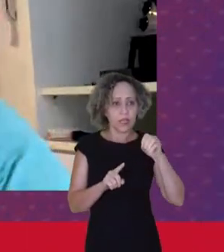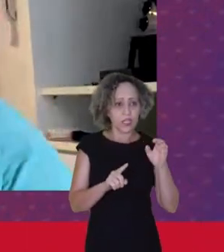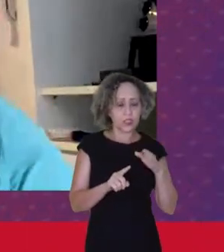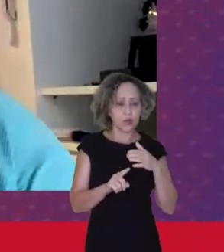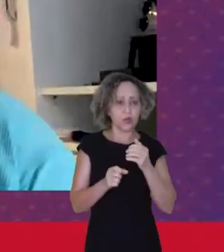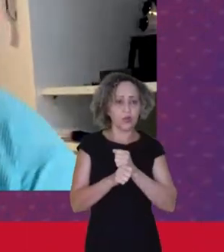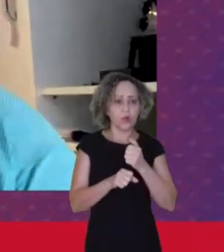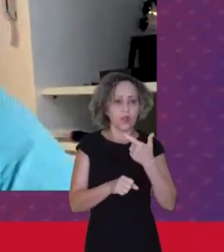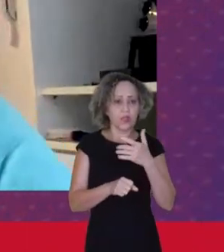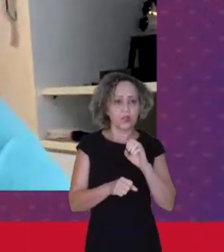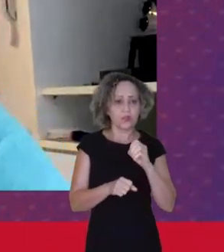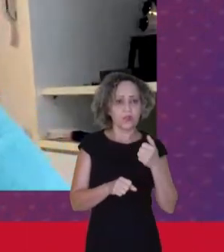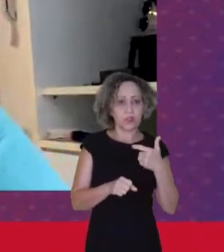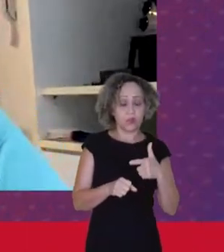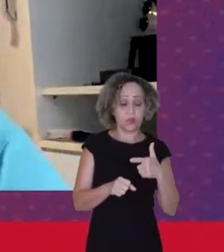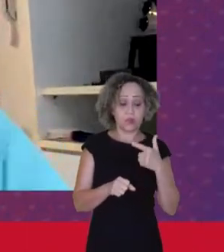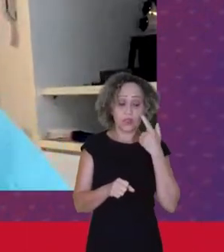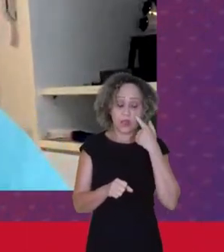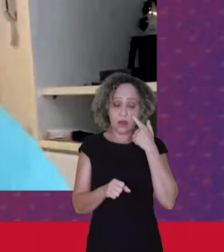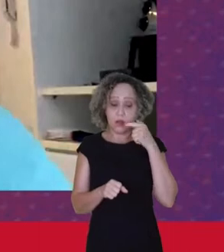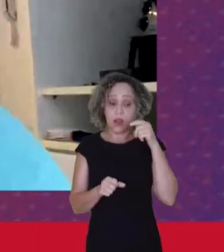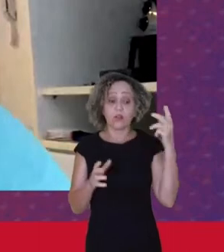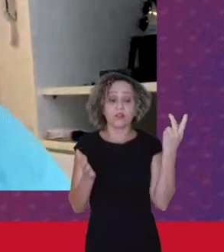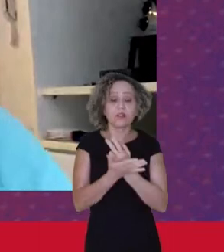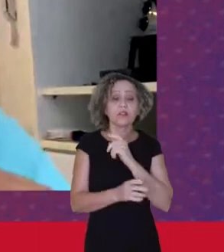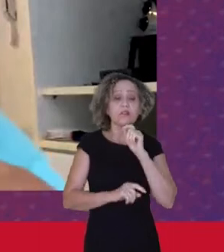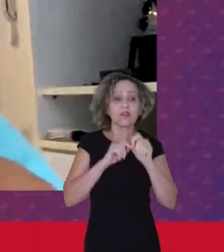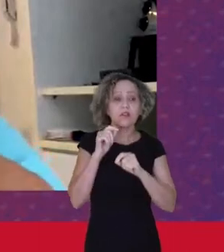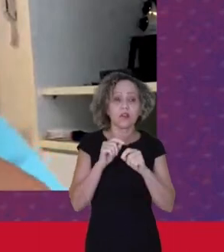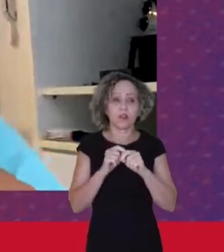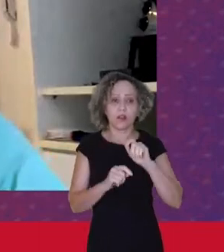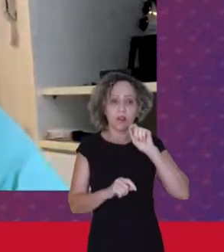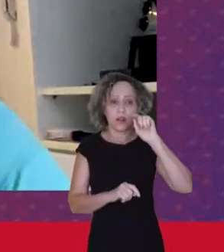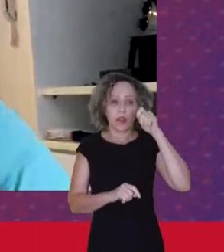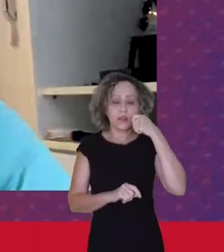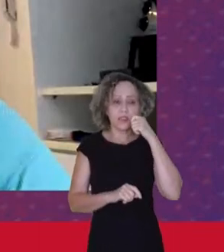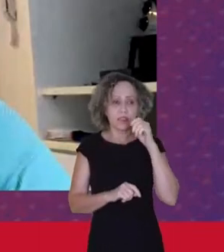acontece o caso Carolina Dickes. Ela teve